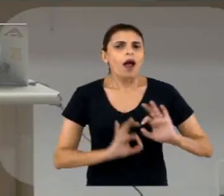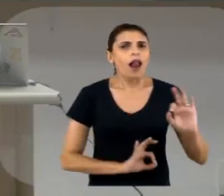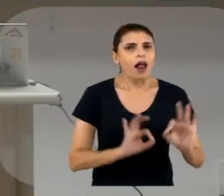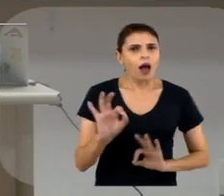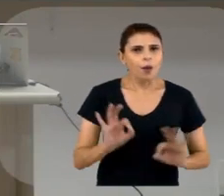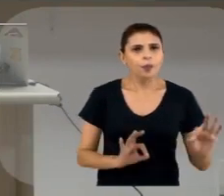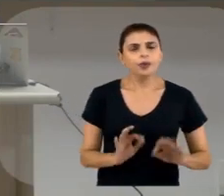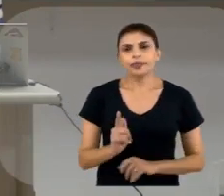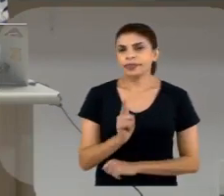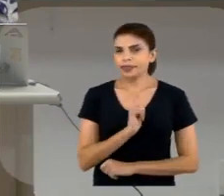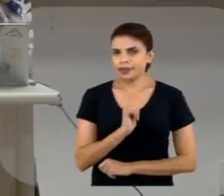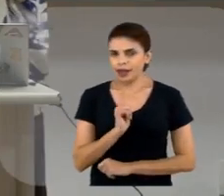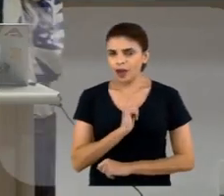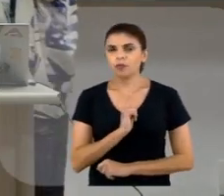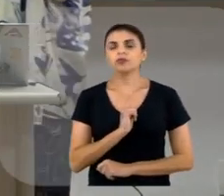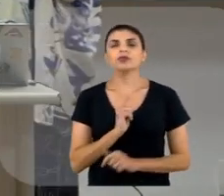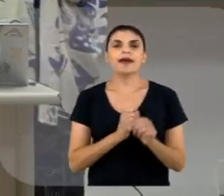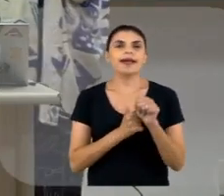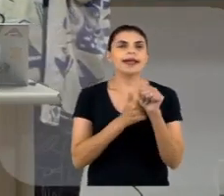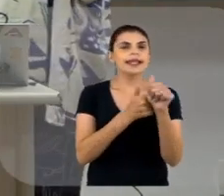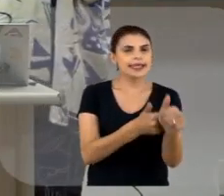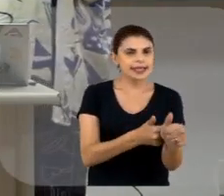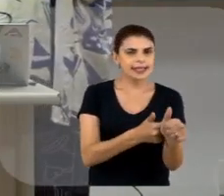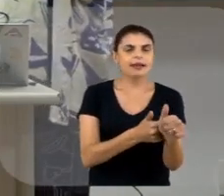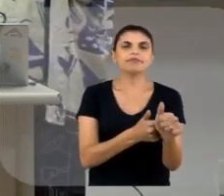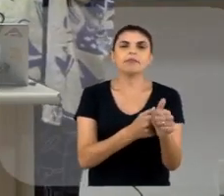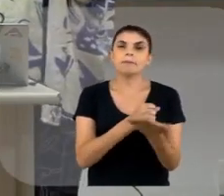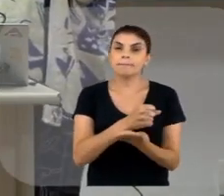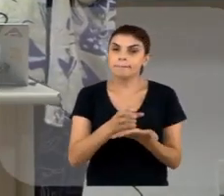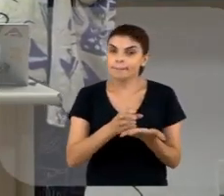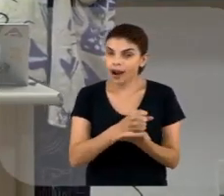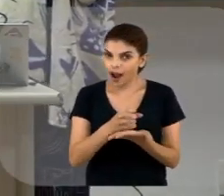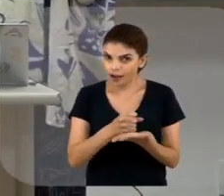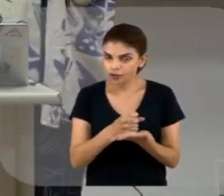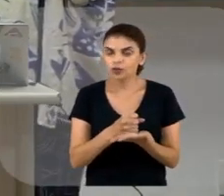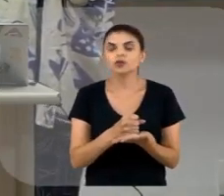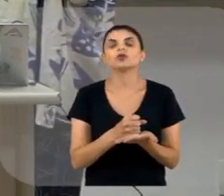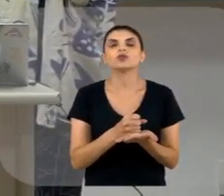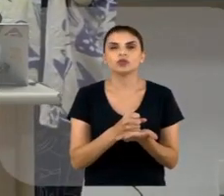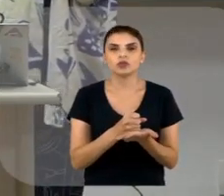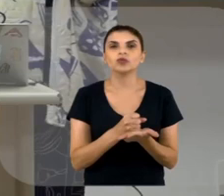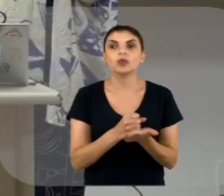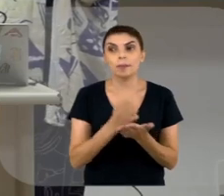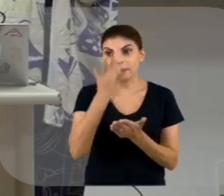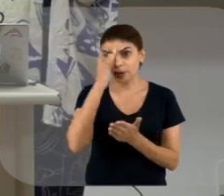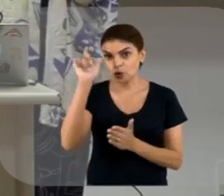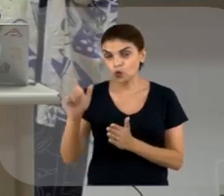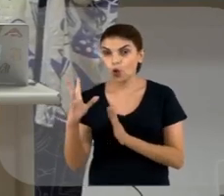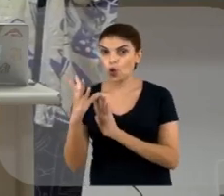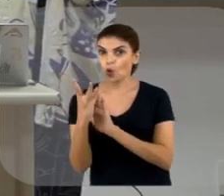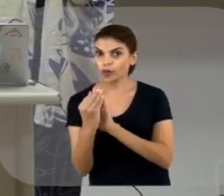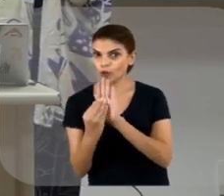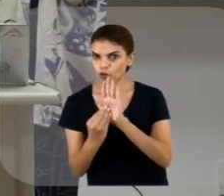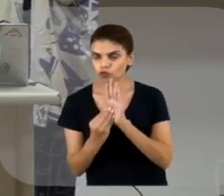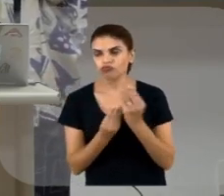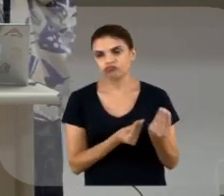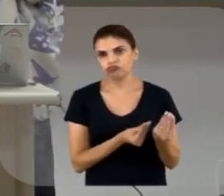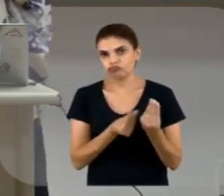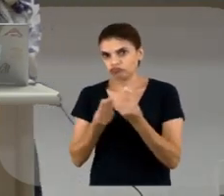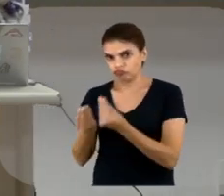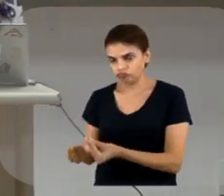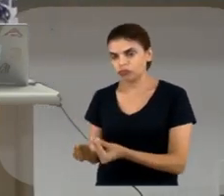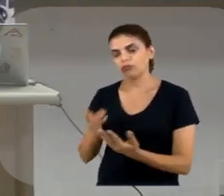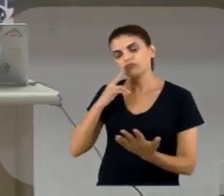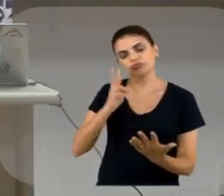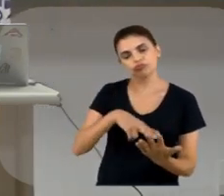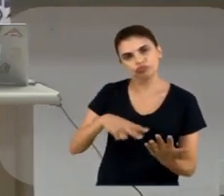tem um guia básico de orientação para os conteudistas. Então, né, dentro aí